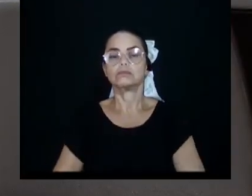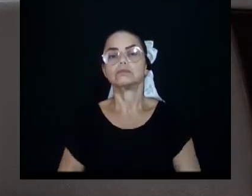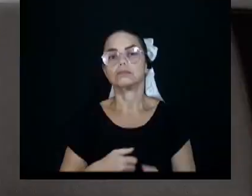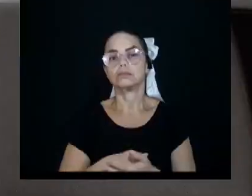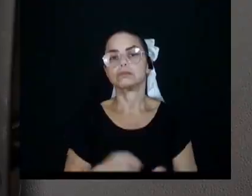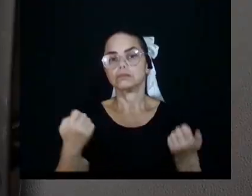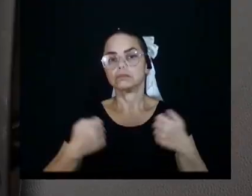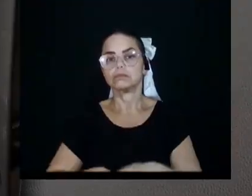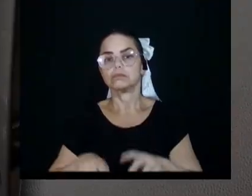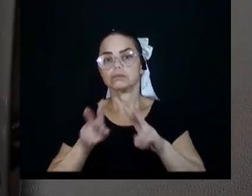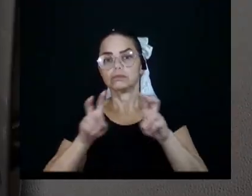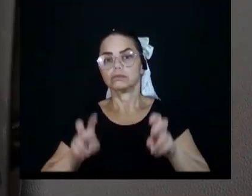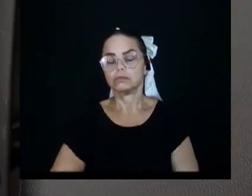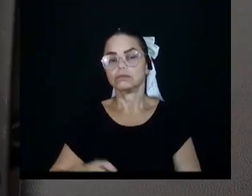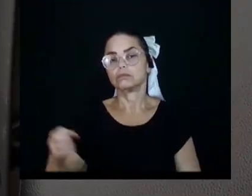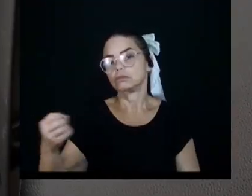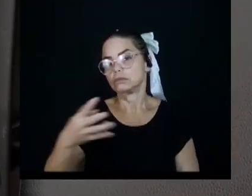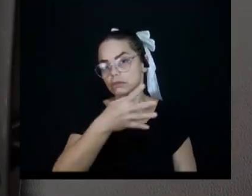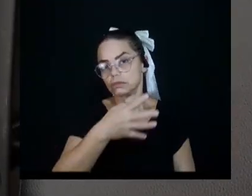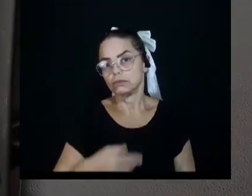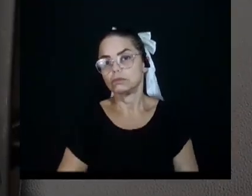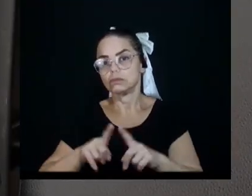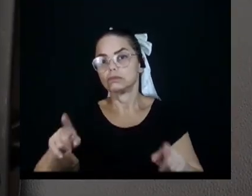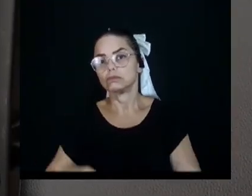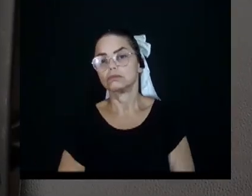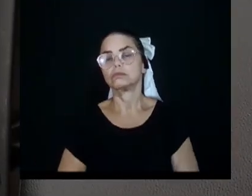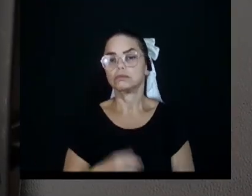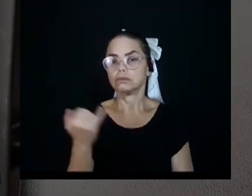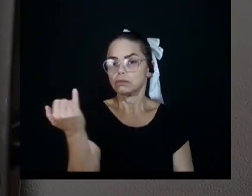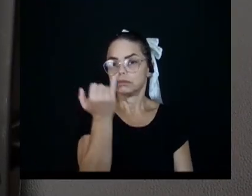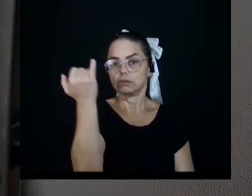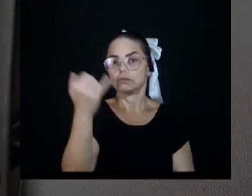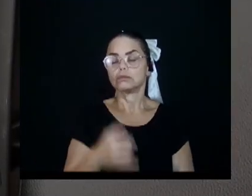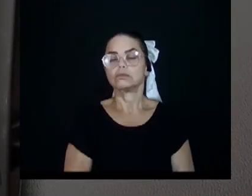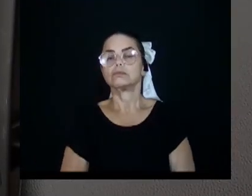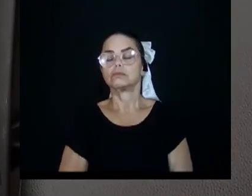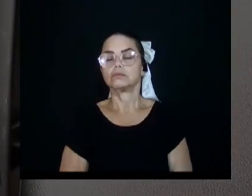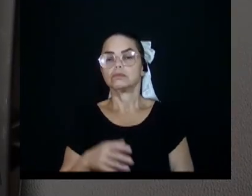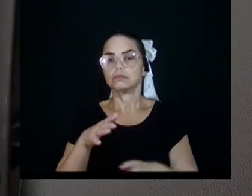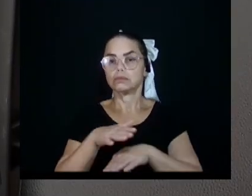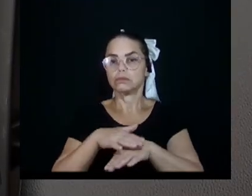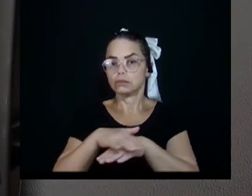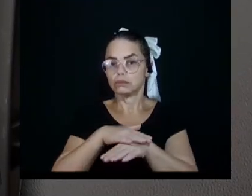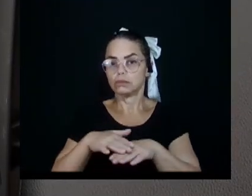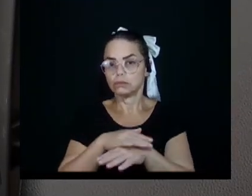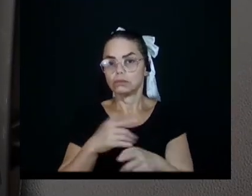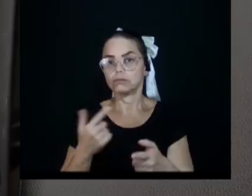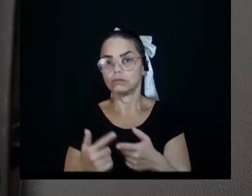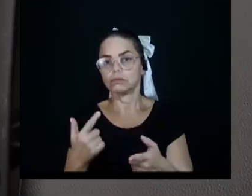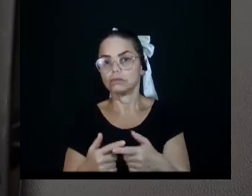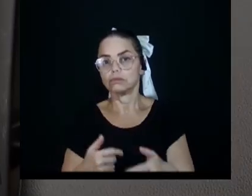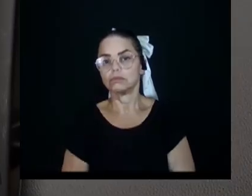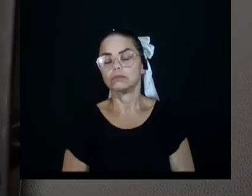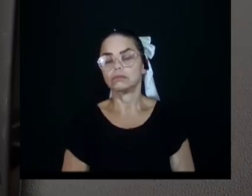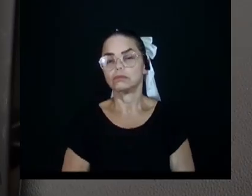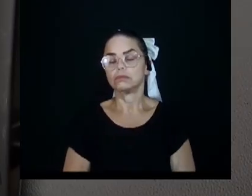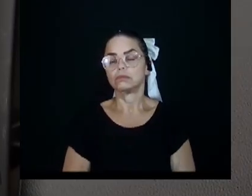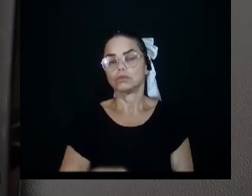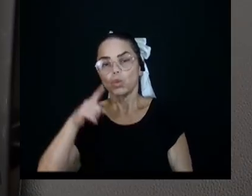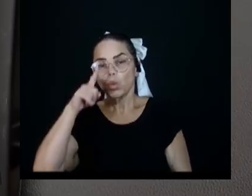novo, mas que ele é muito importante ser tratado, porque há muitos perigos nesse